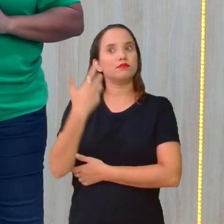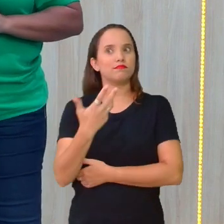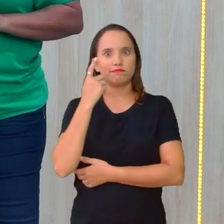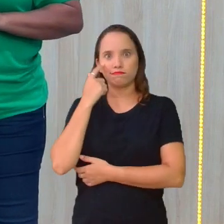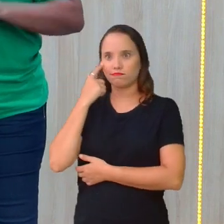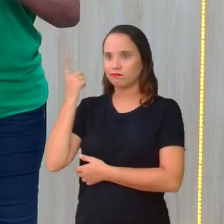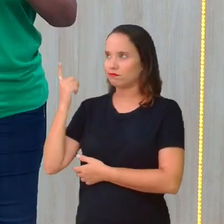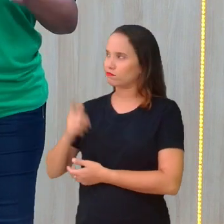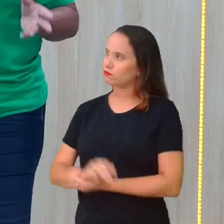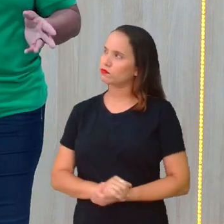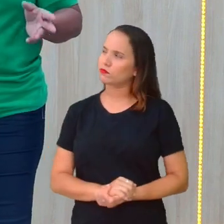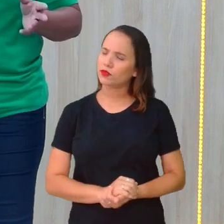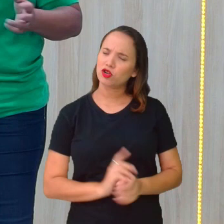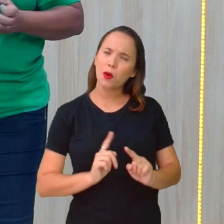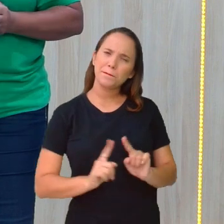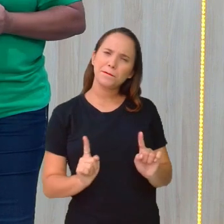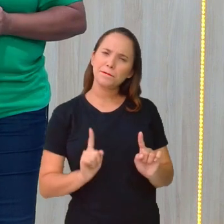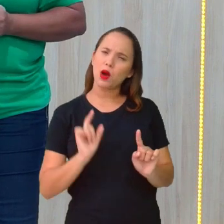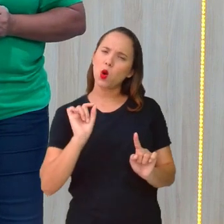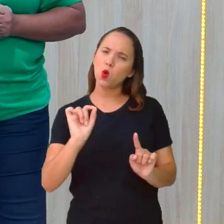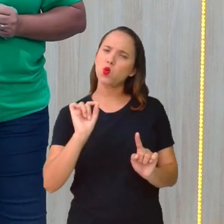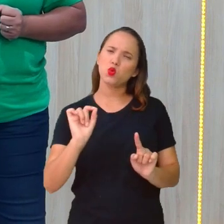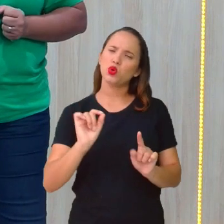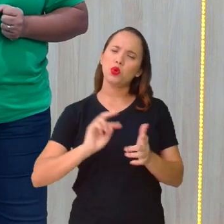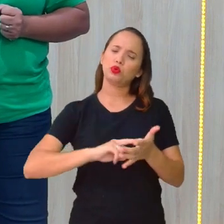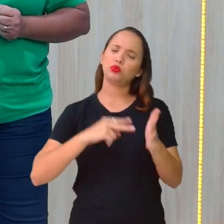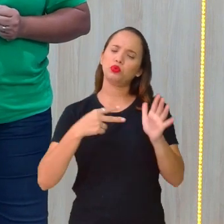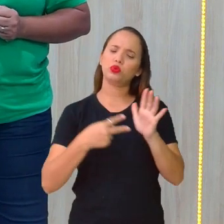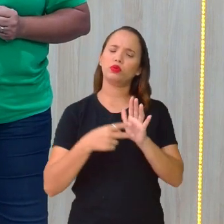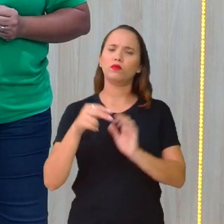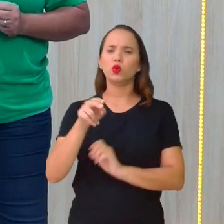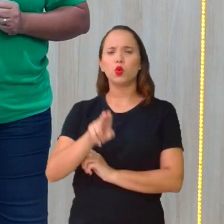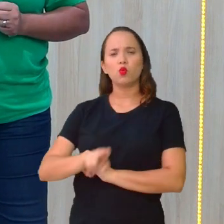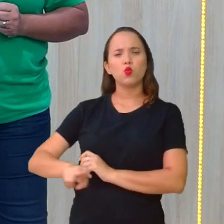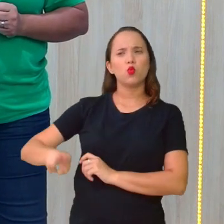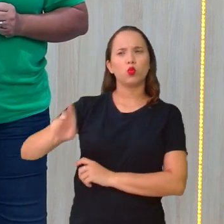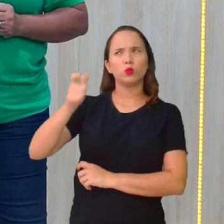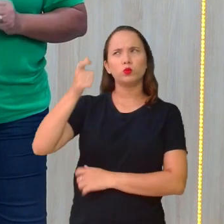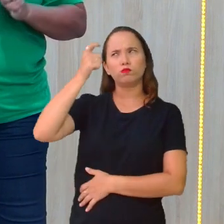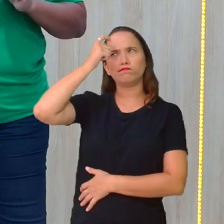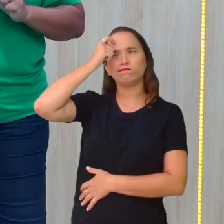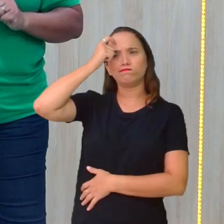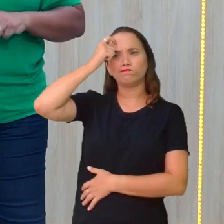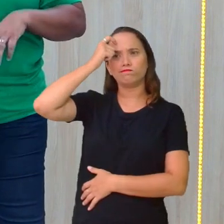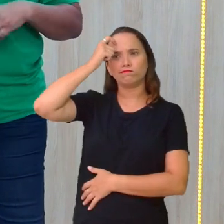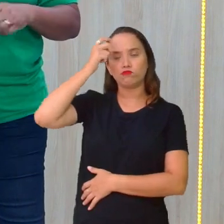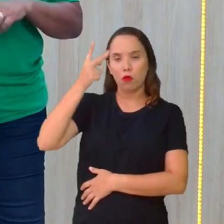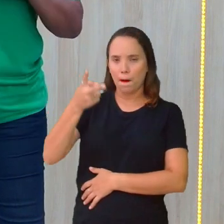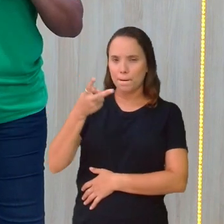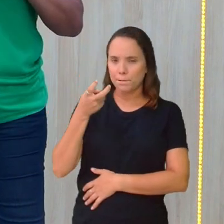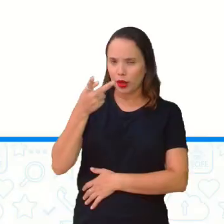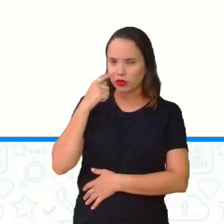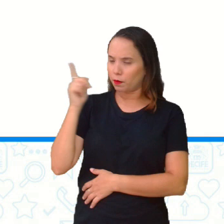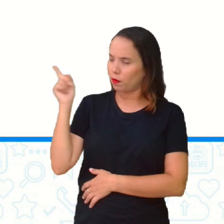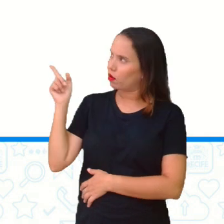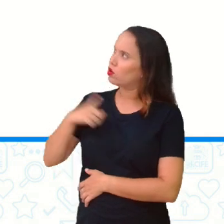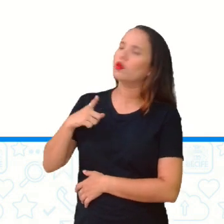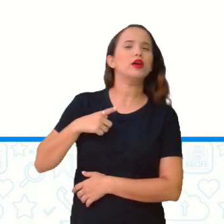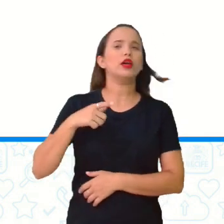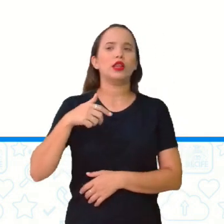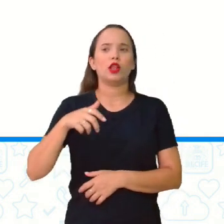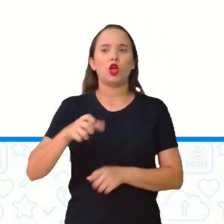só. O que é, então, um consumo consciente? Observe aí nessa imagenzinha que tem um entregador